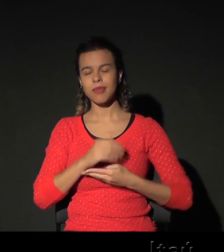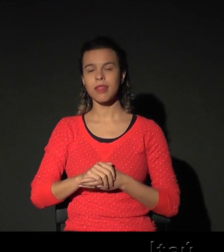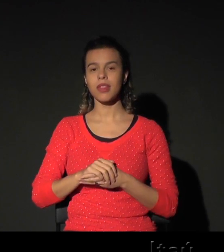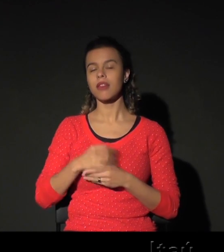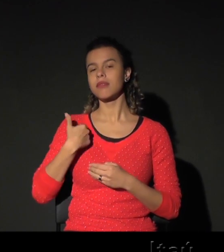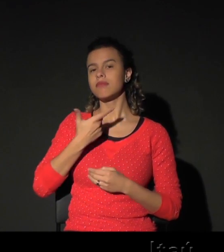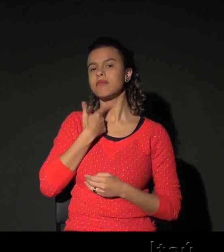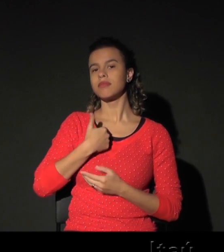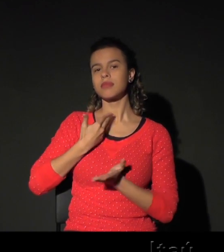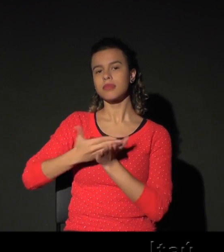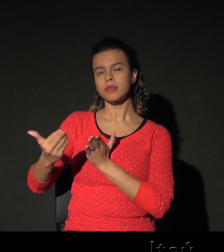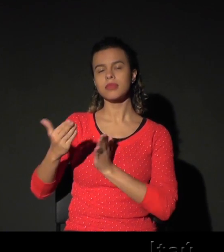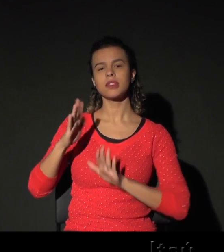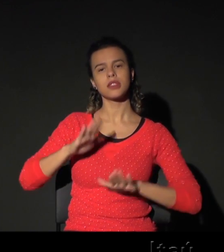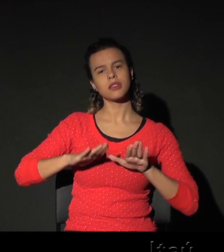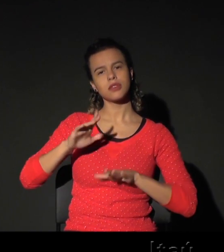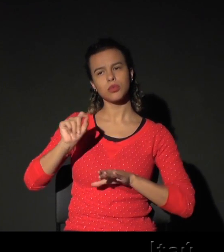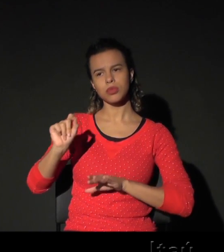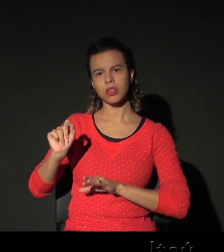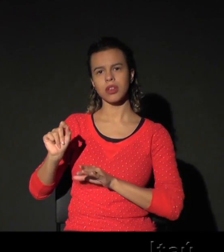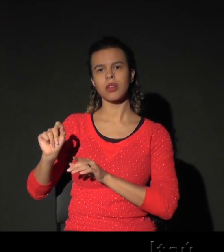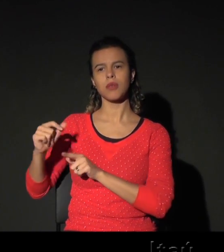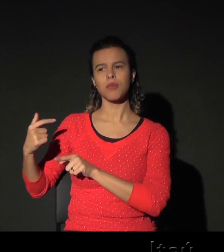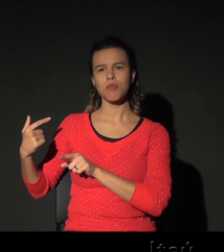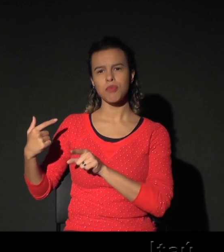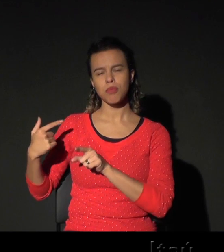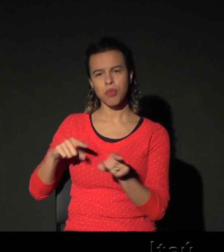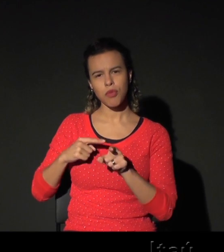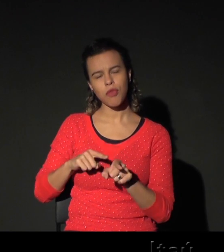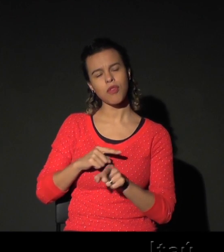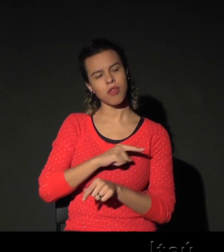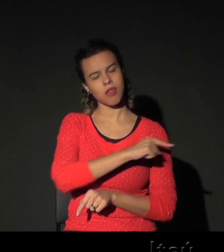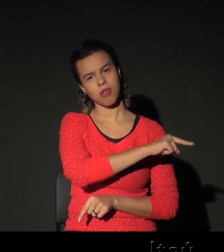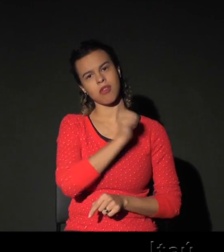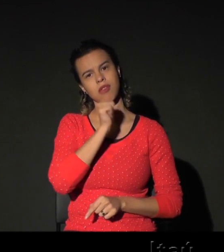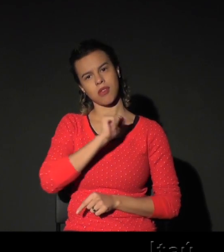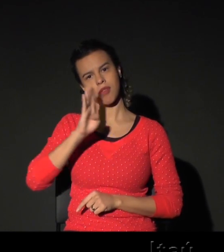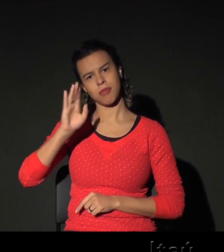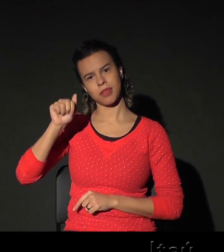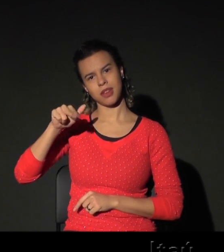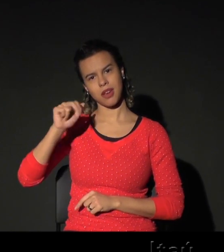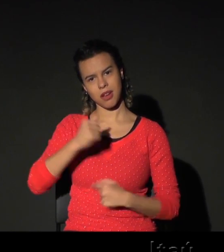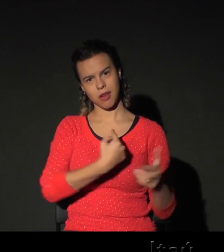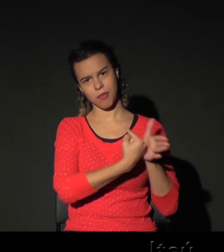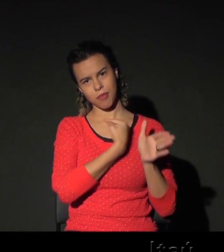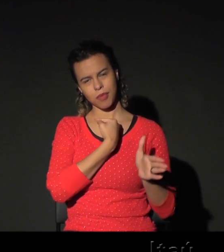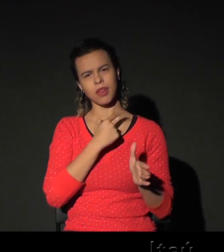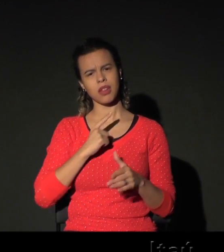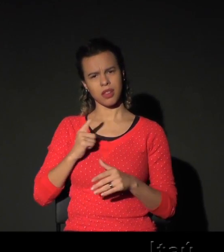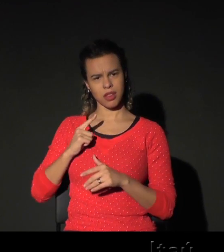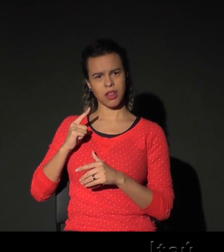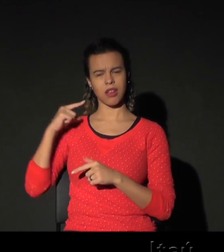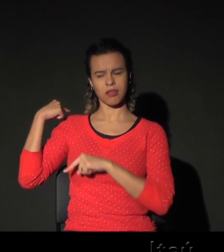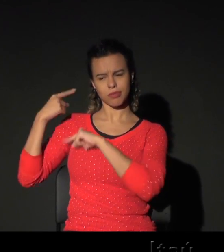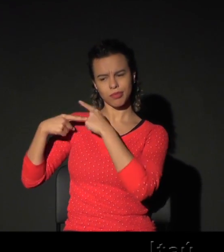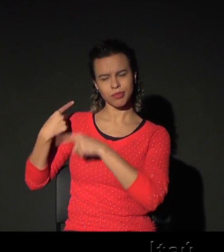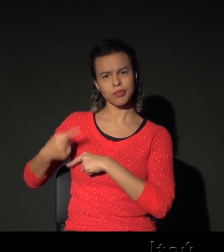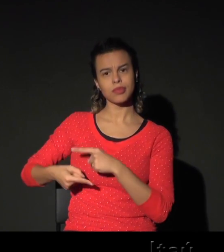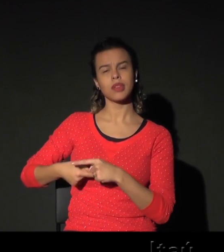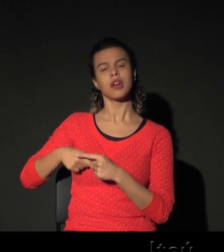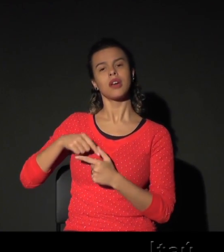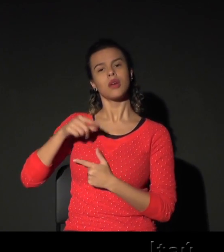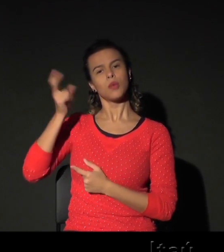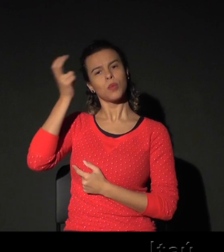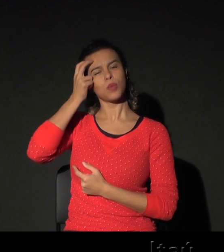queria começar talvez falando a partir de uma provocação da Bianca quando ela eh nos pergunta se haveria traços distintivos né de uma cultura